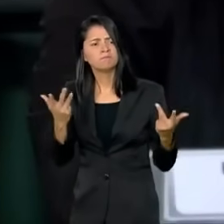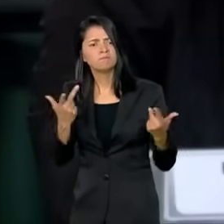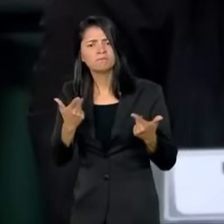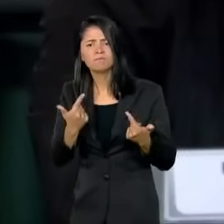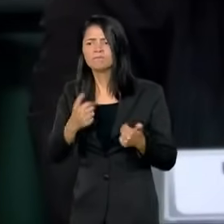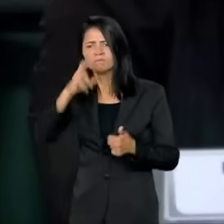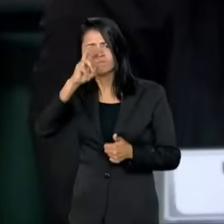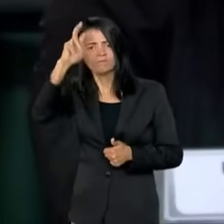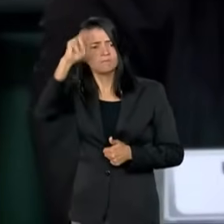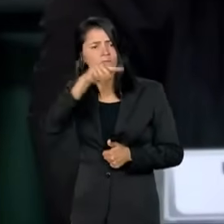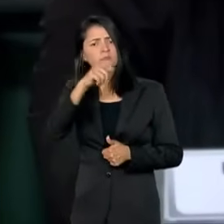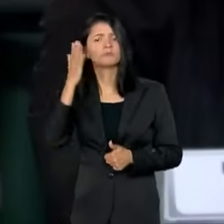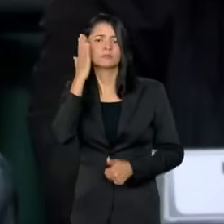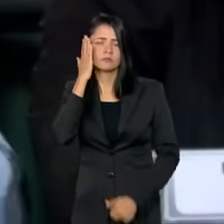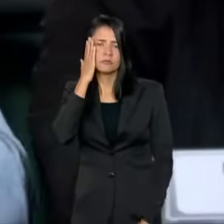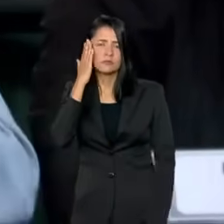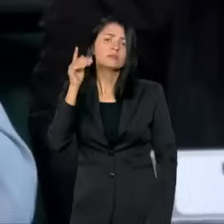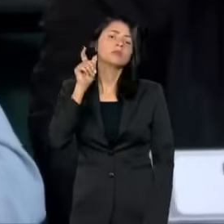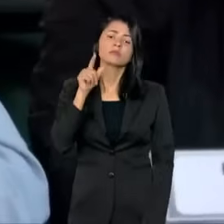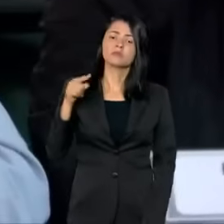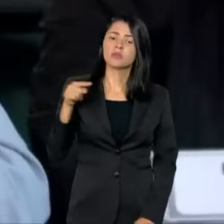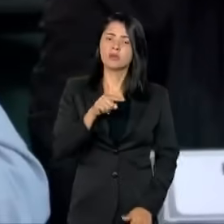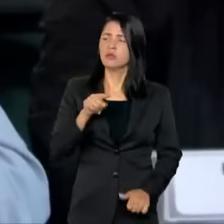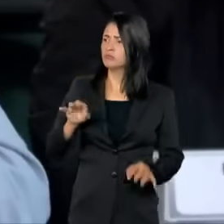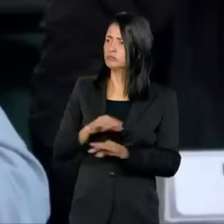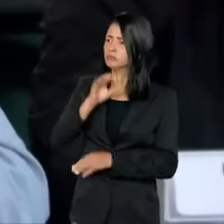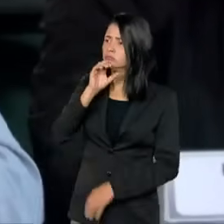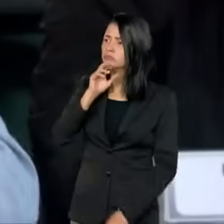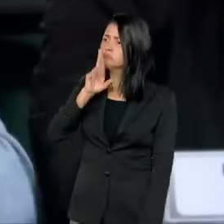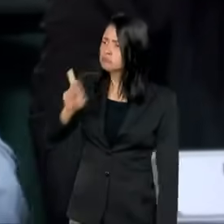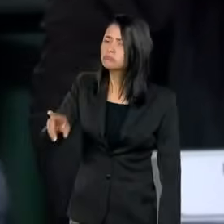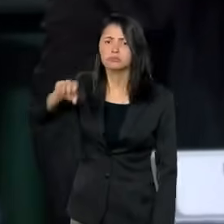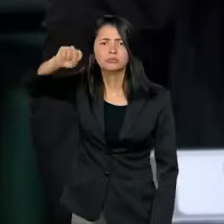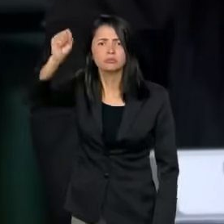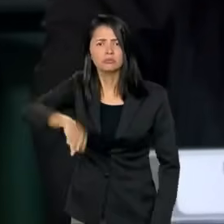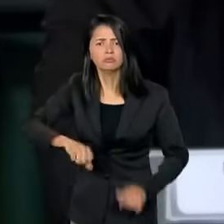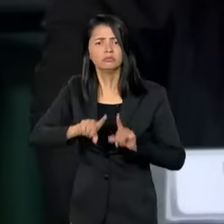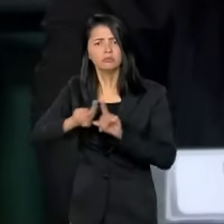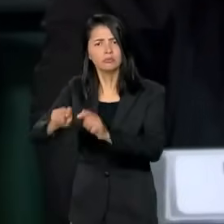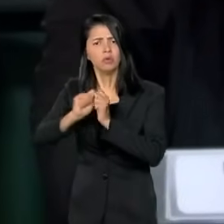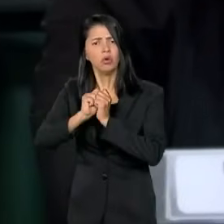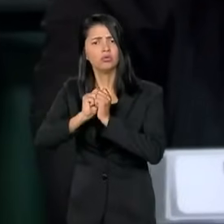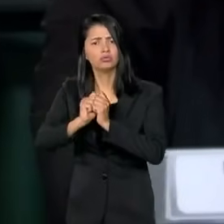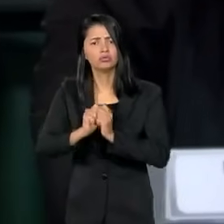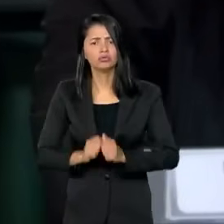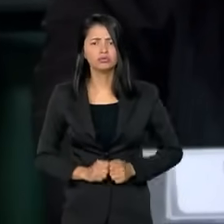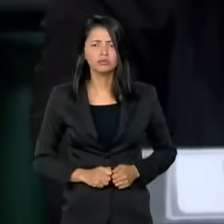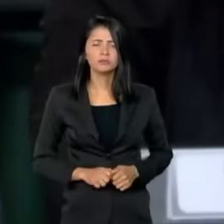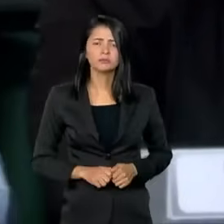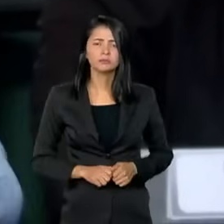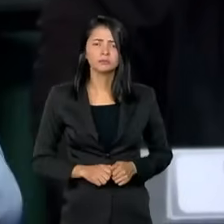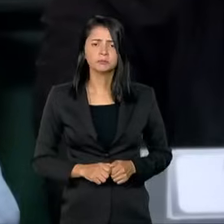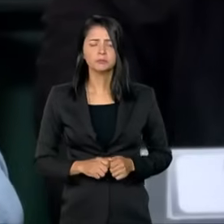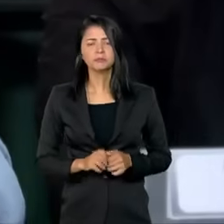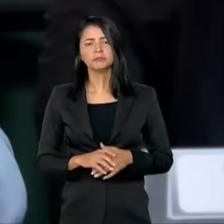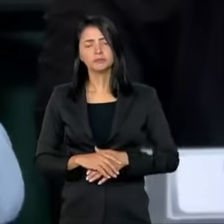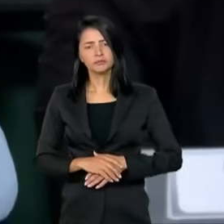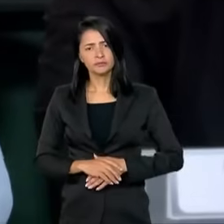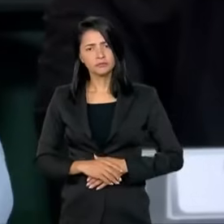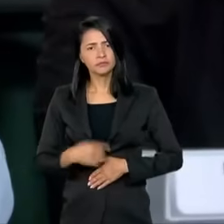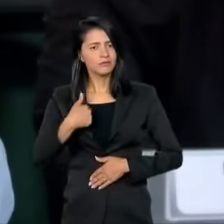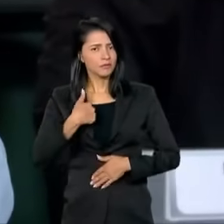extraordinária. E ele, então, de pronto se prontificou a vir comigo aqui. Ou seja,